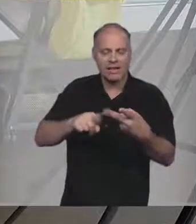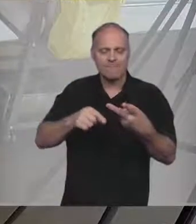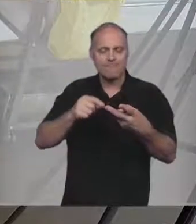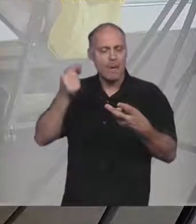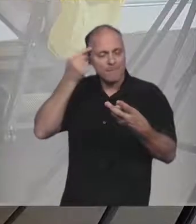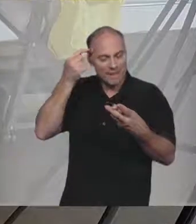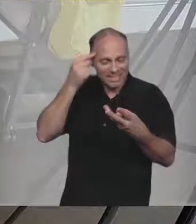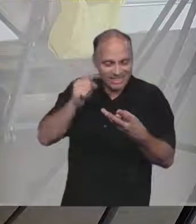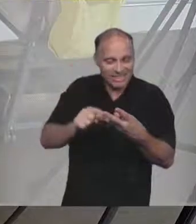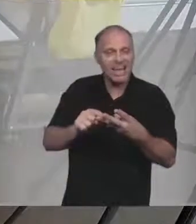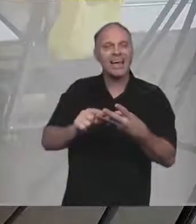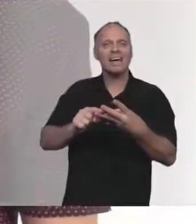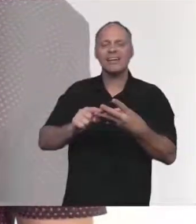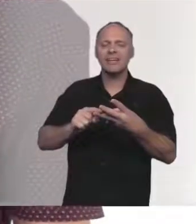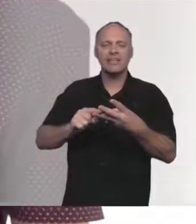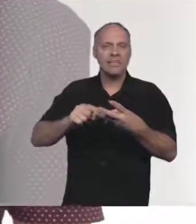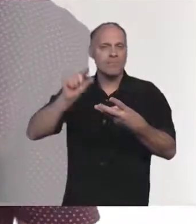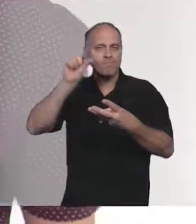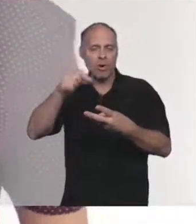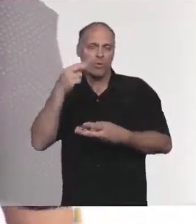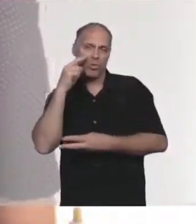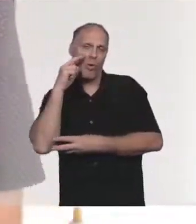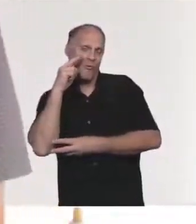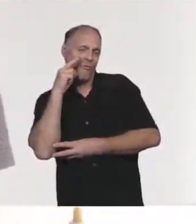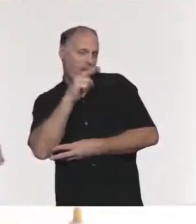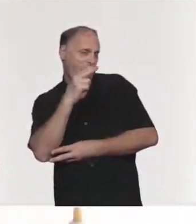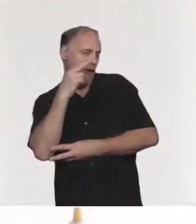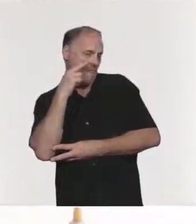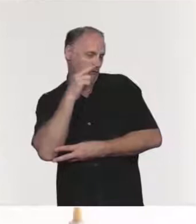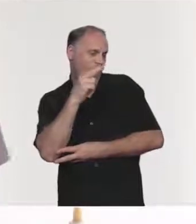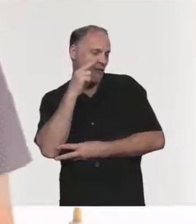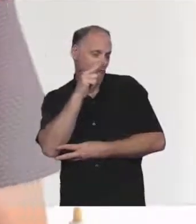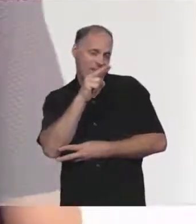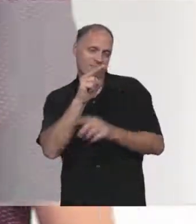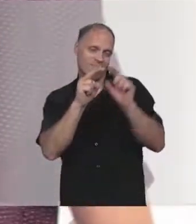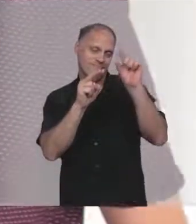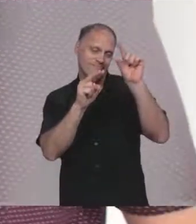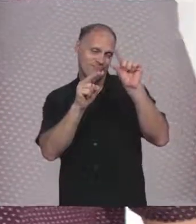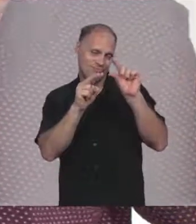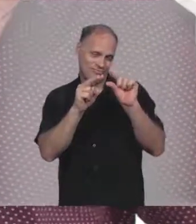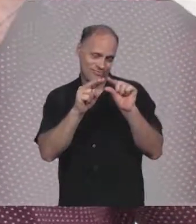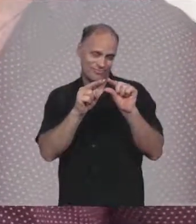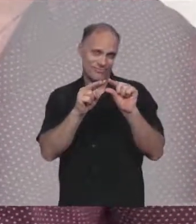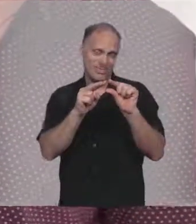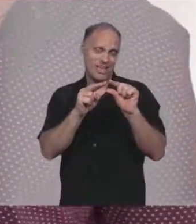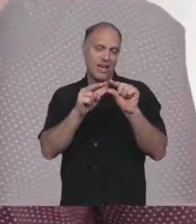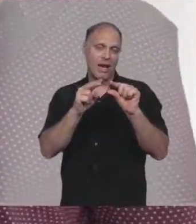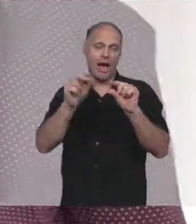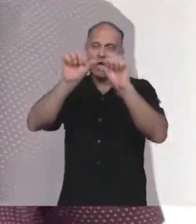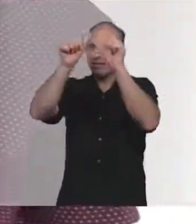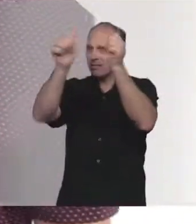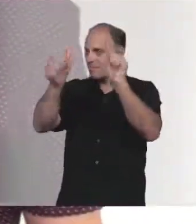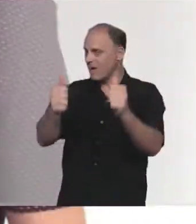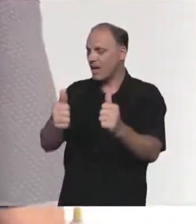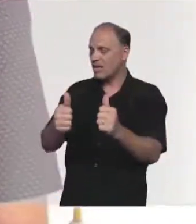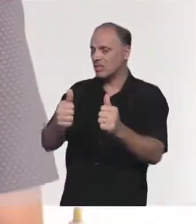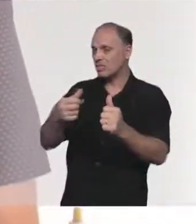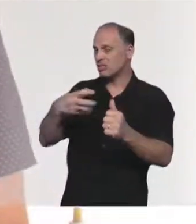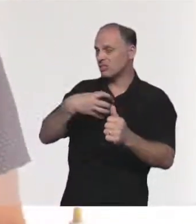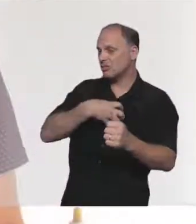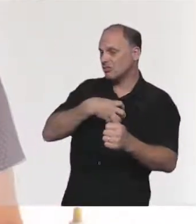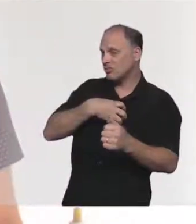pensar e muito menos do assistir e ver, né? Então a imagem, os signos foram